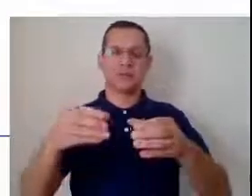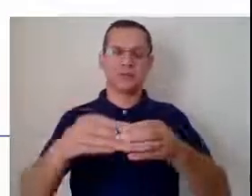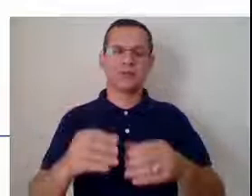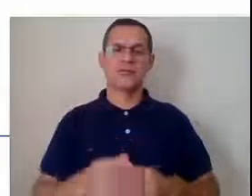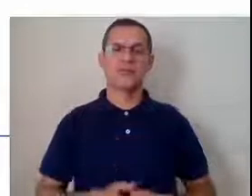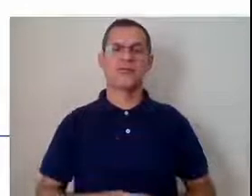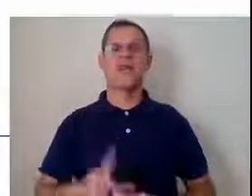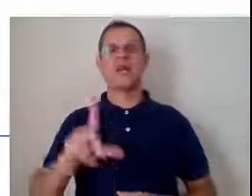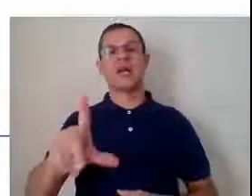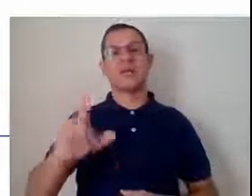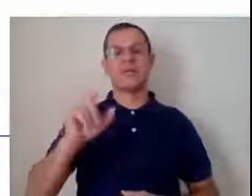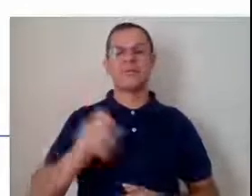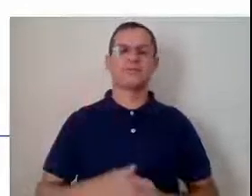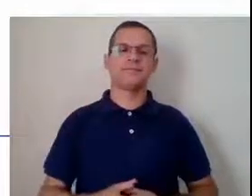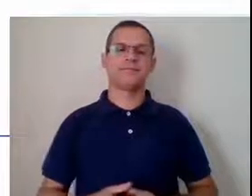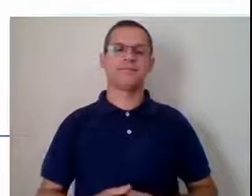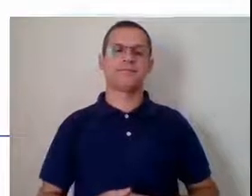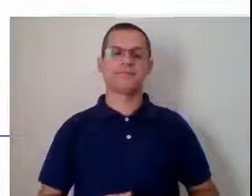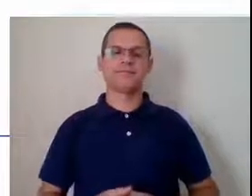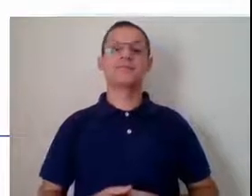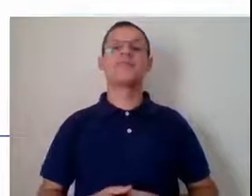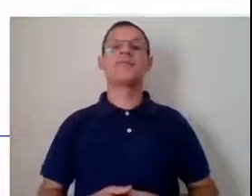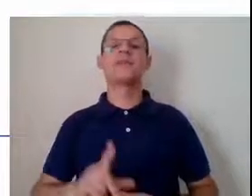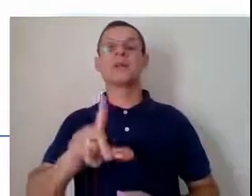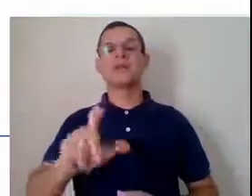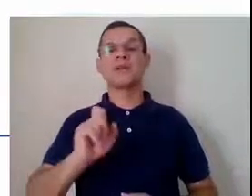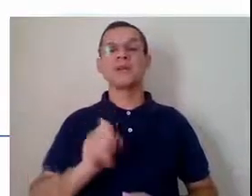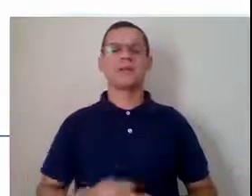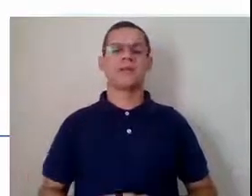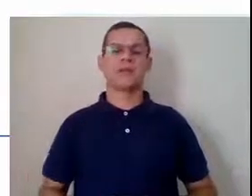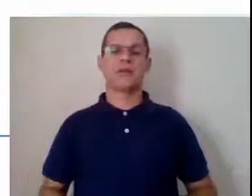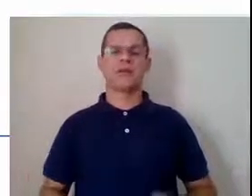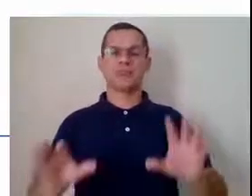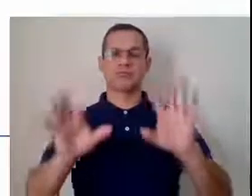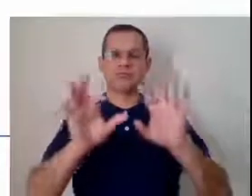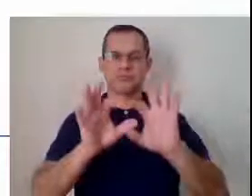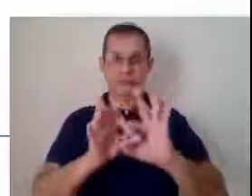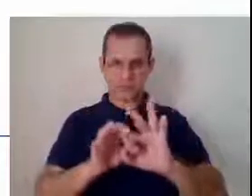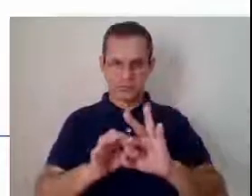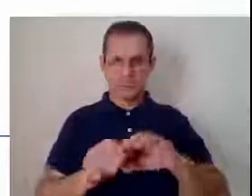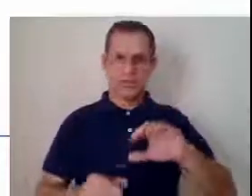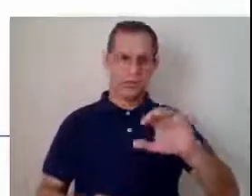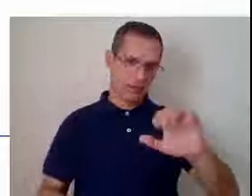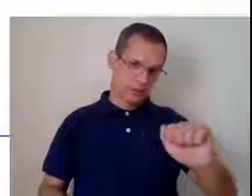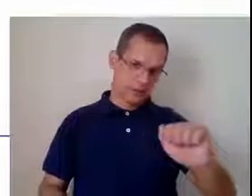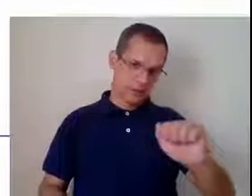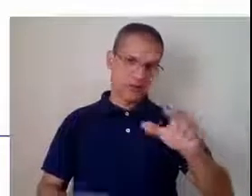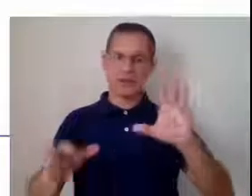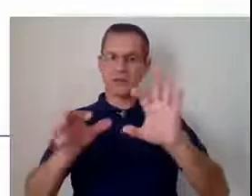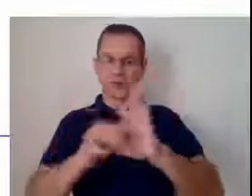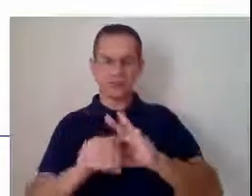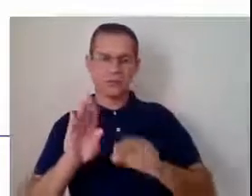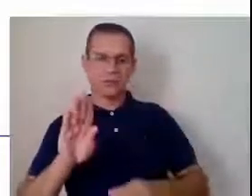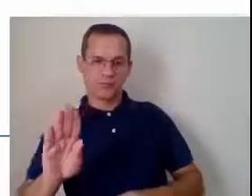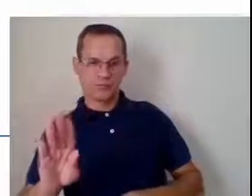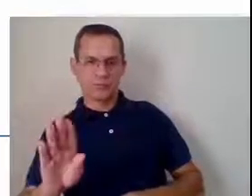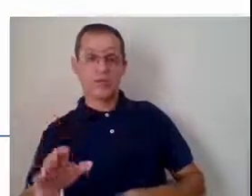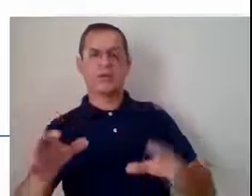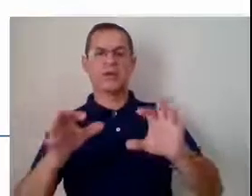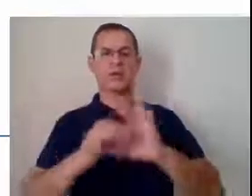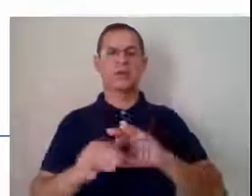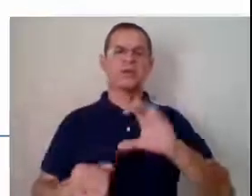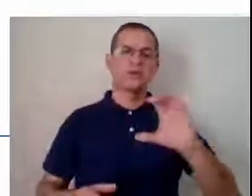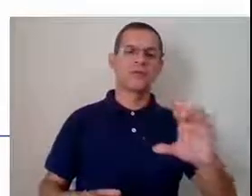conjuntos são. Então, o que é união? A, união B,